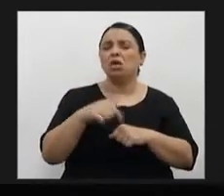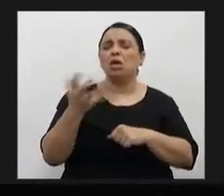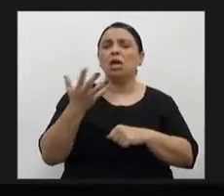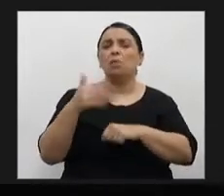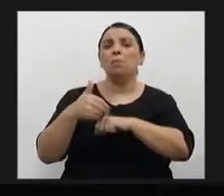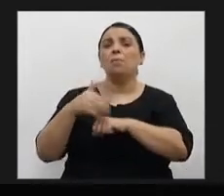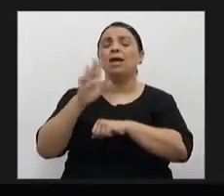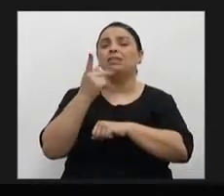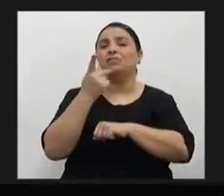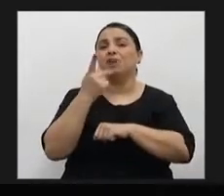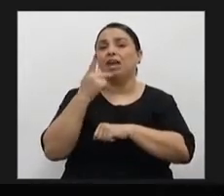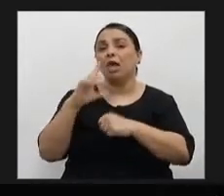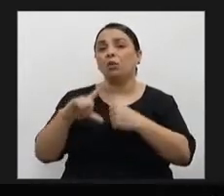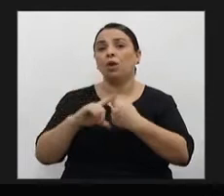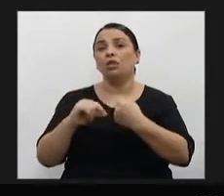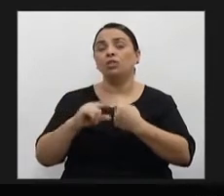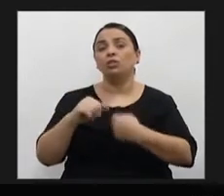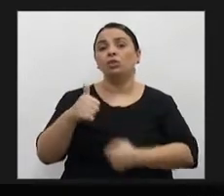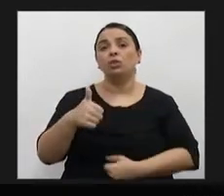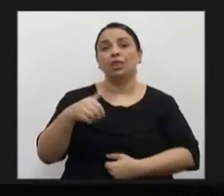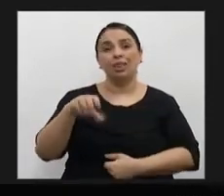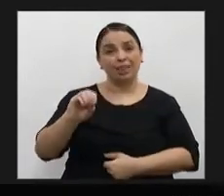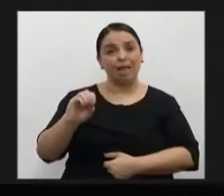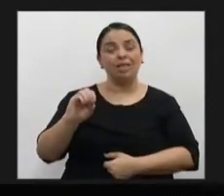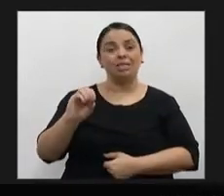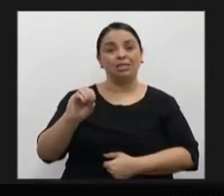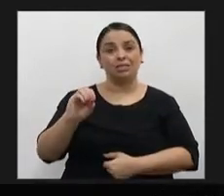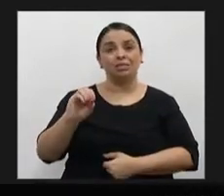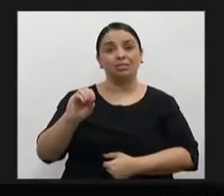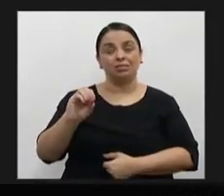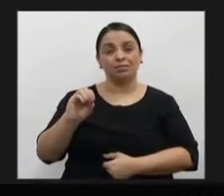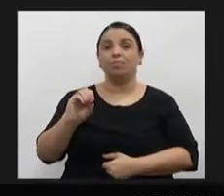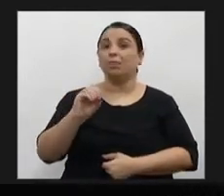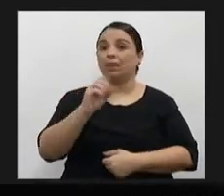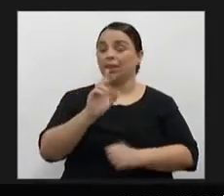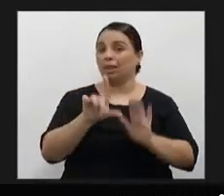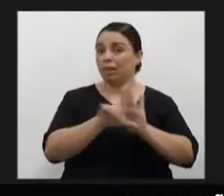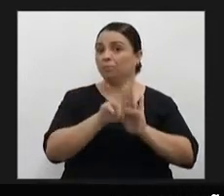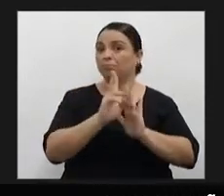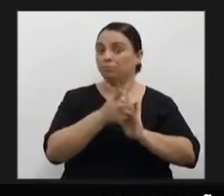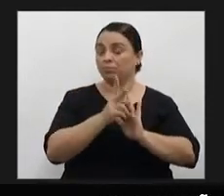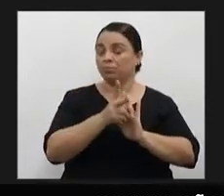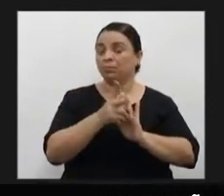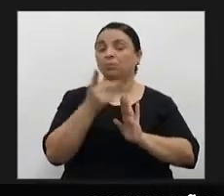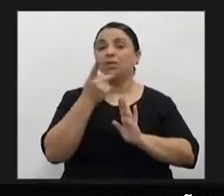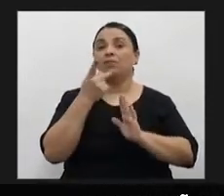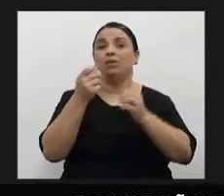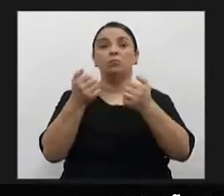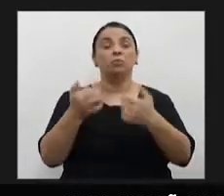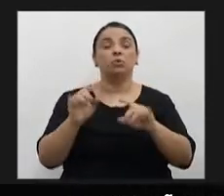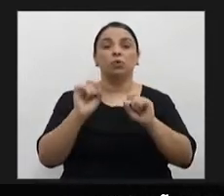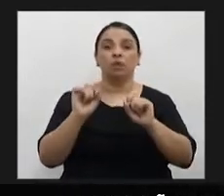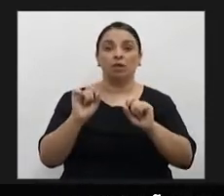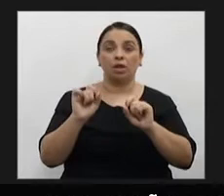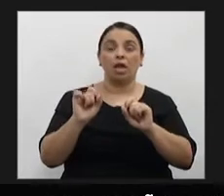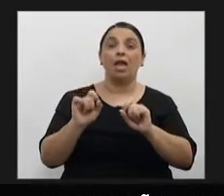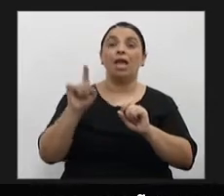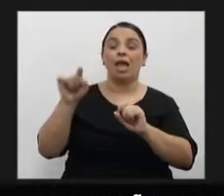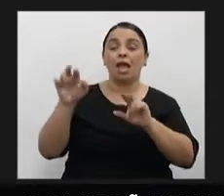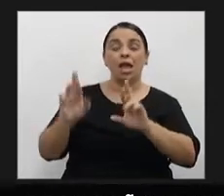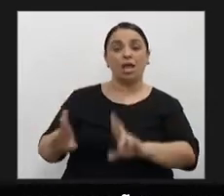o artigo 10 da Lei Brasileira de Inclusão, que diz assim: compete ao poder